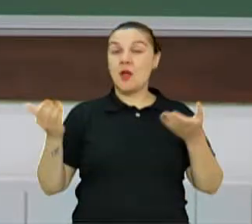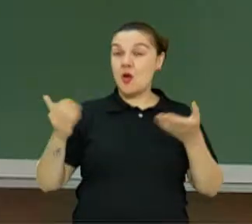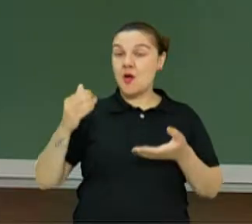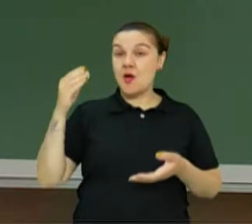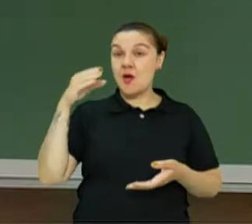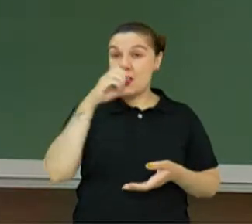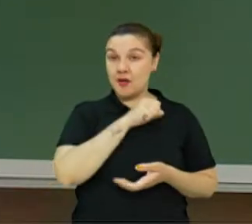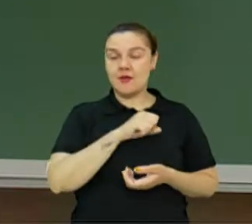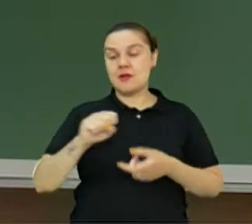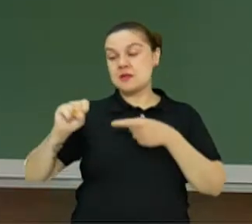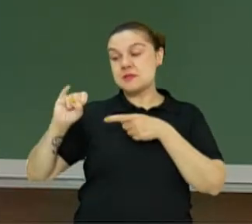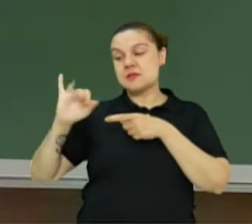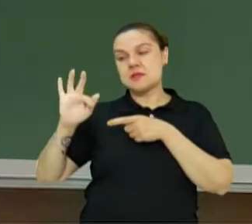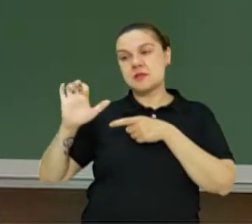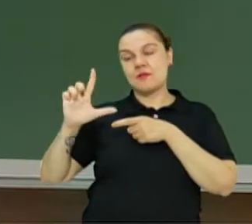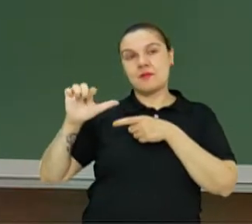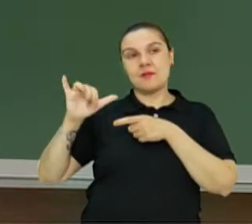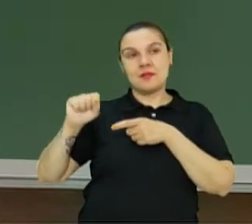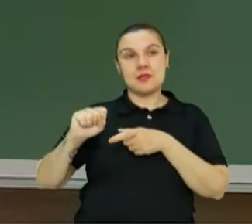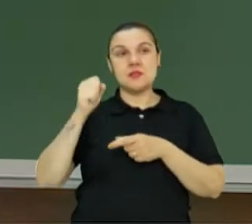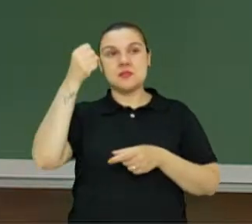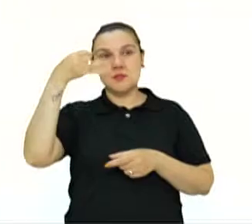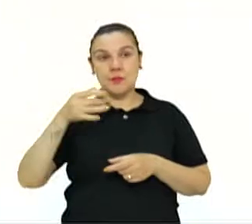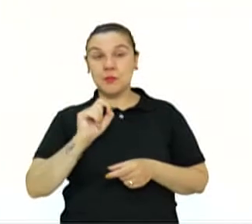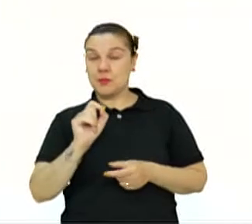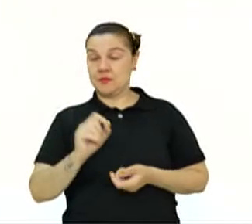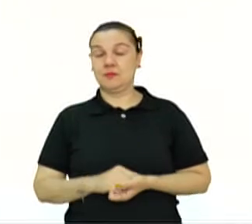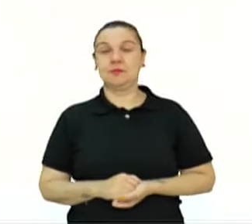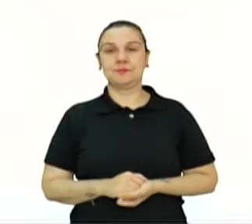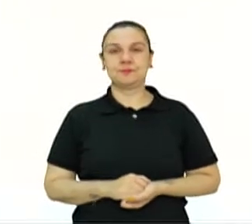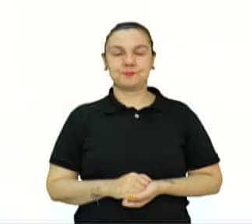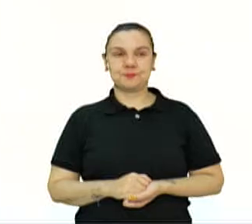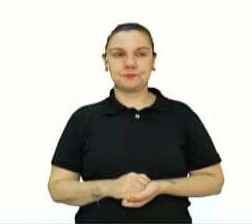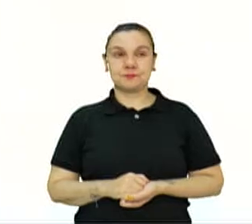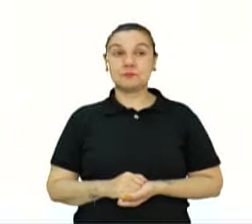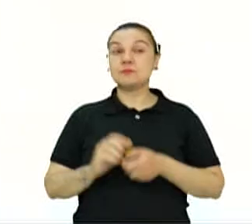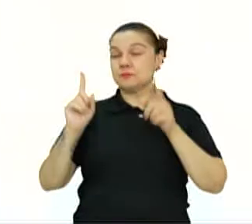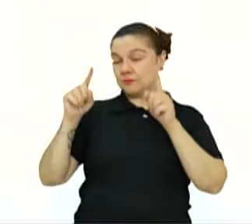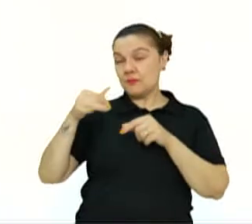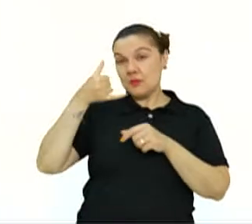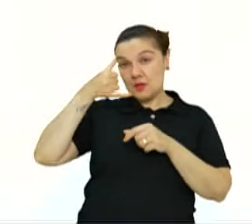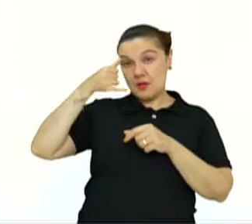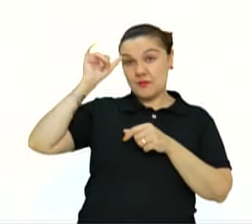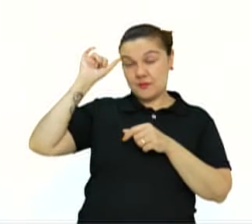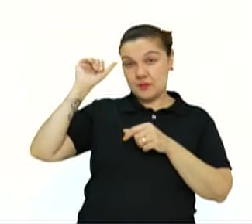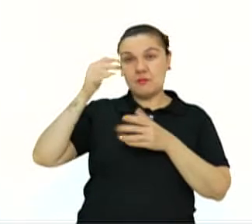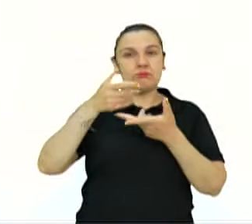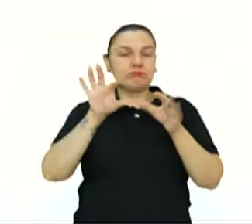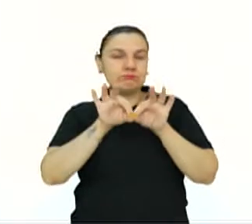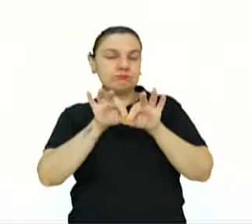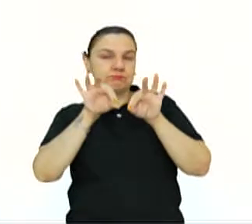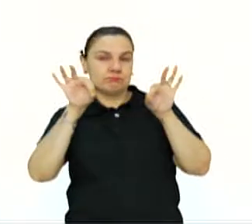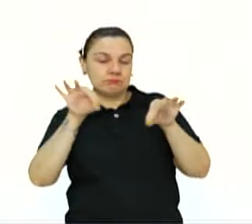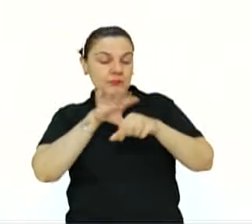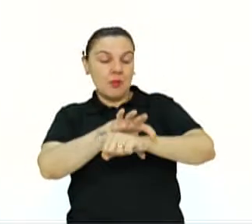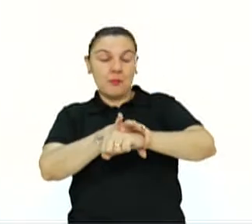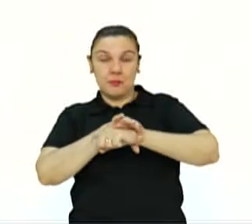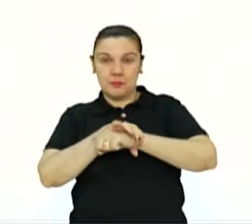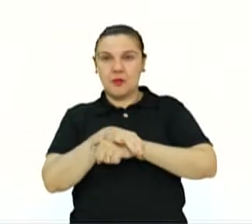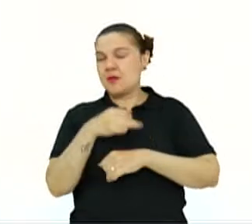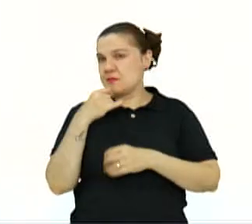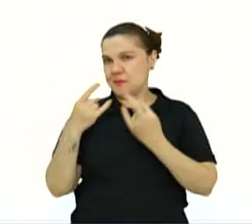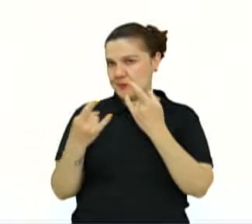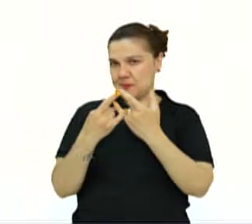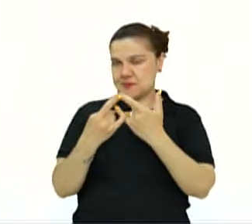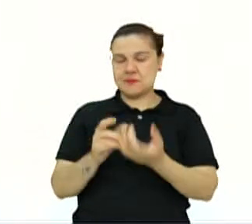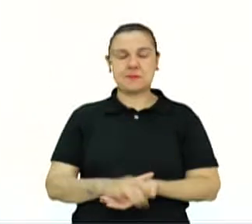Sobre a sífilis, temos aqui um quiz que diz o seguinte: a sífilis pode ser evitada com medidas simples de proteção, como o